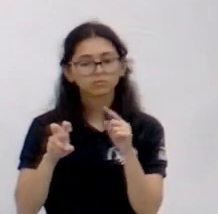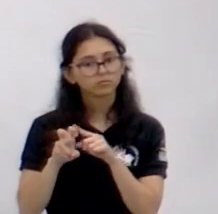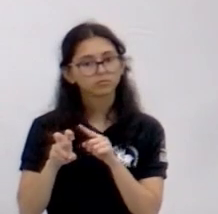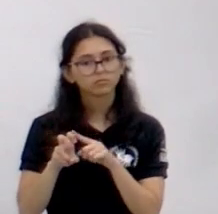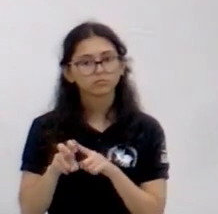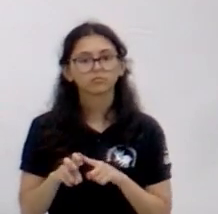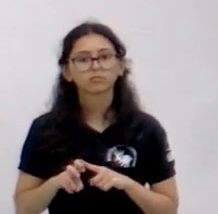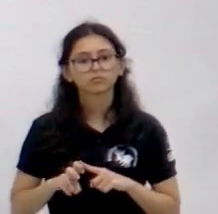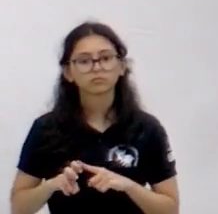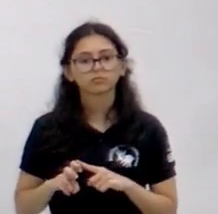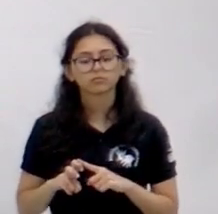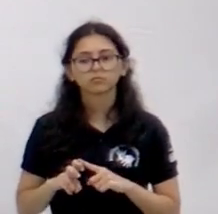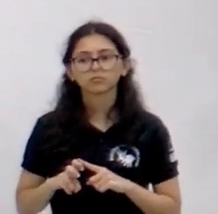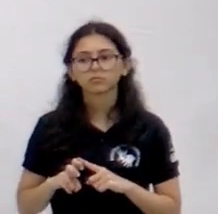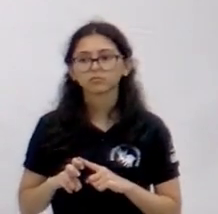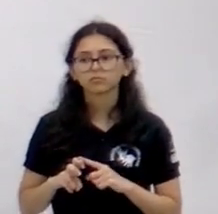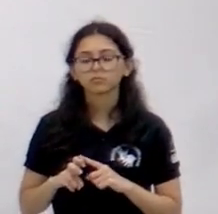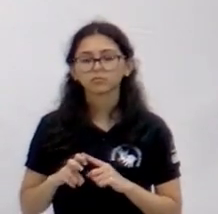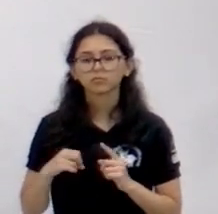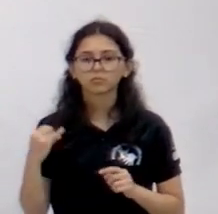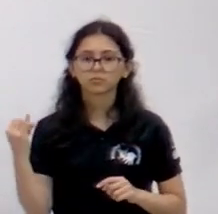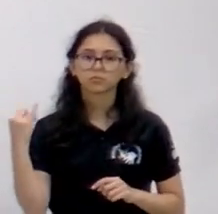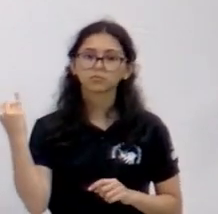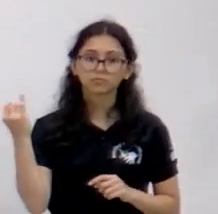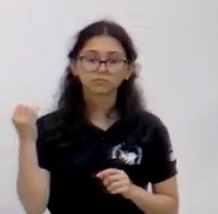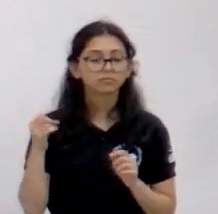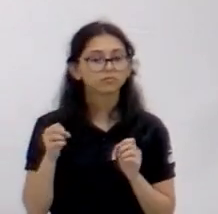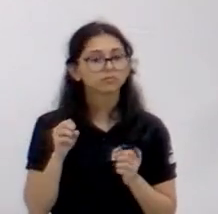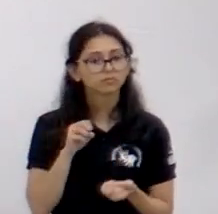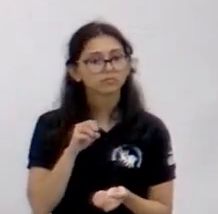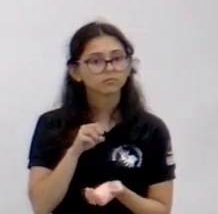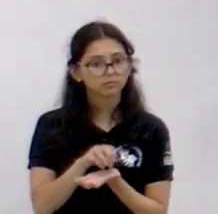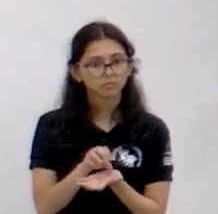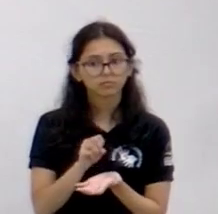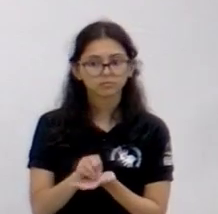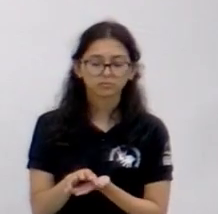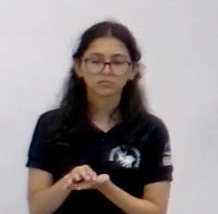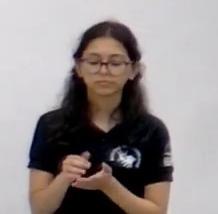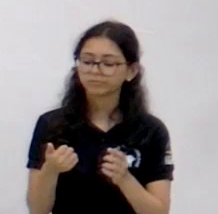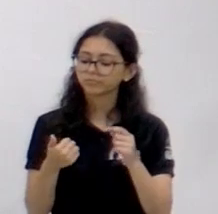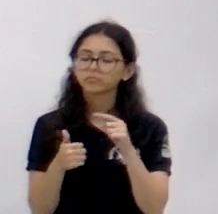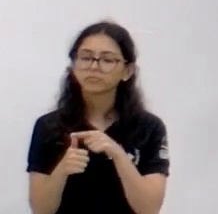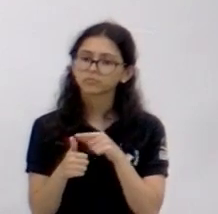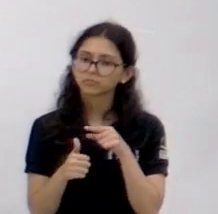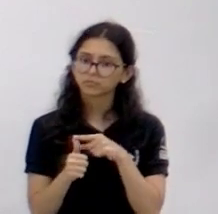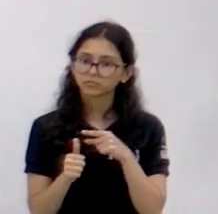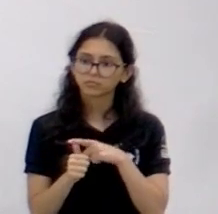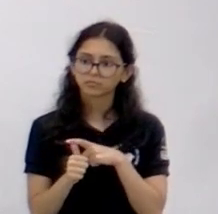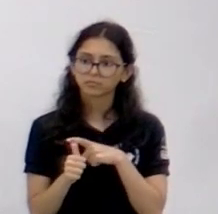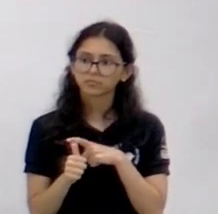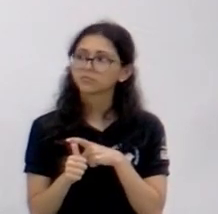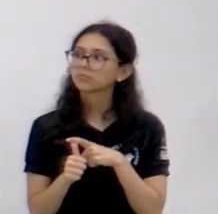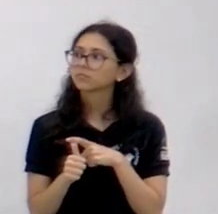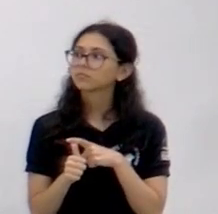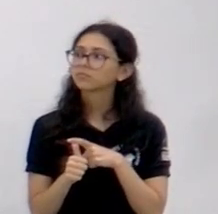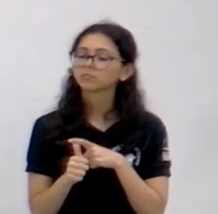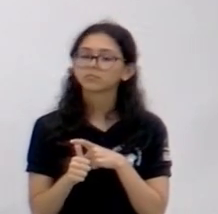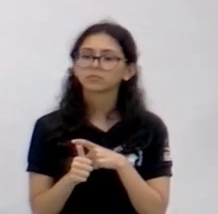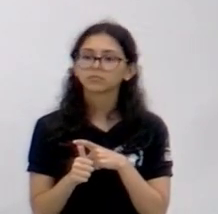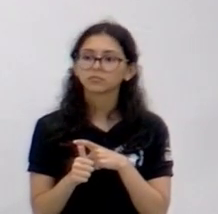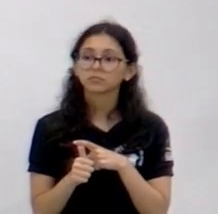objetivo naquilo que Deus colocou em meu coração. E a primeira certeza, ou o primeiro destaque que quero fazer, dentro do exemplo